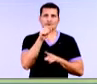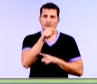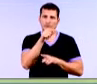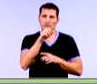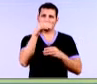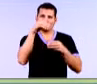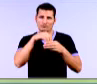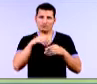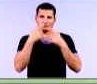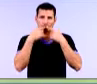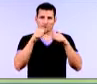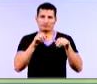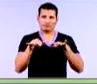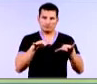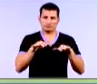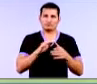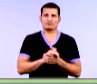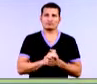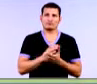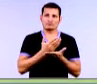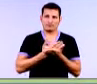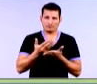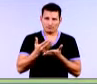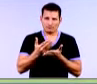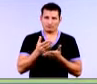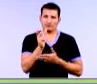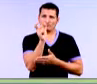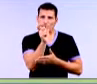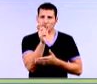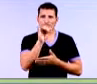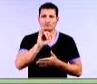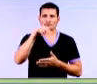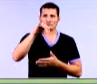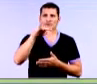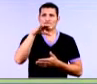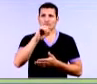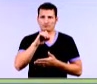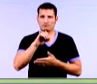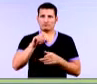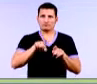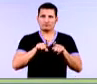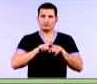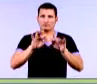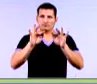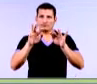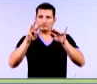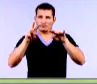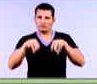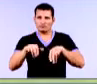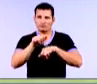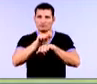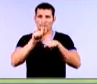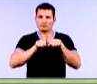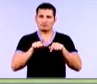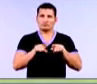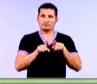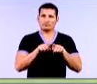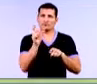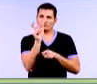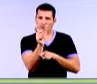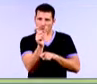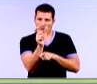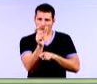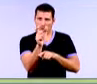programação. A palavra início e a palavra fim algoritmo também faz parte, são palavras reservadas